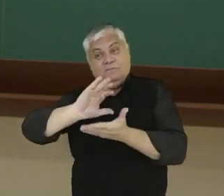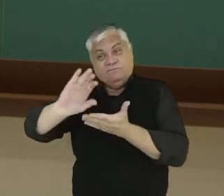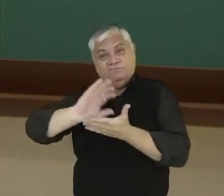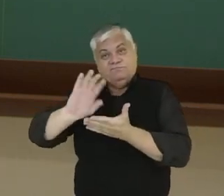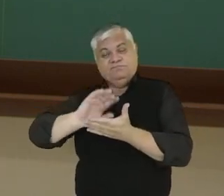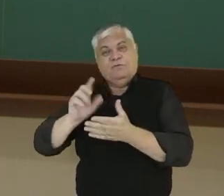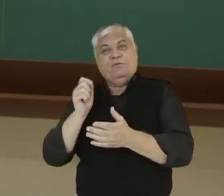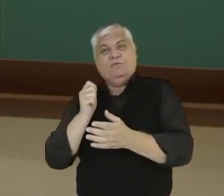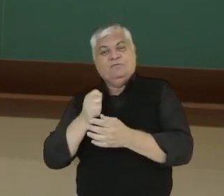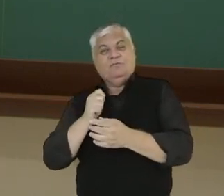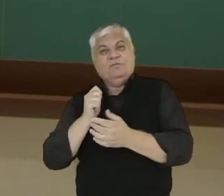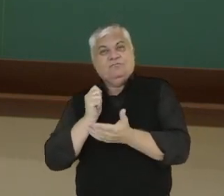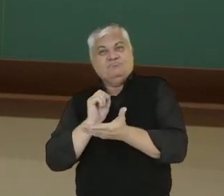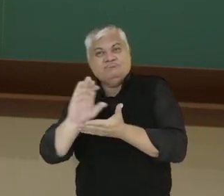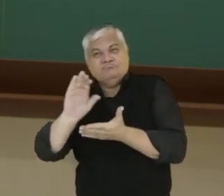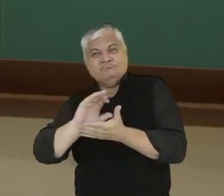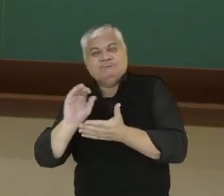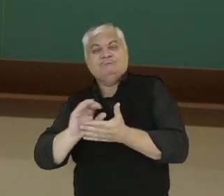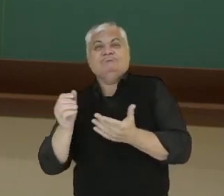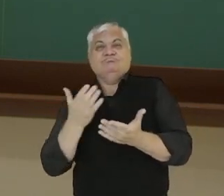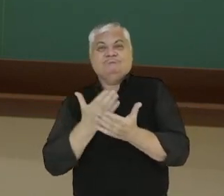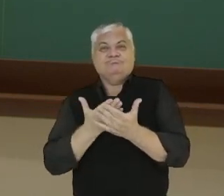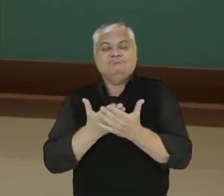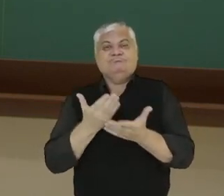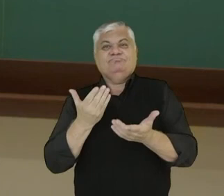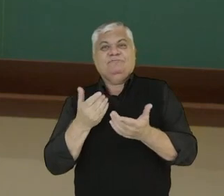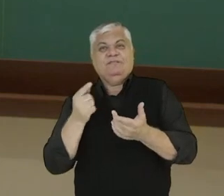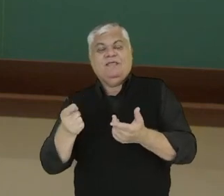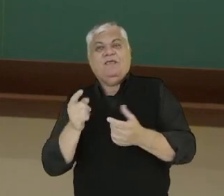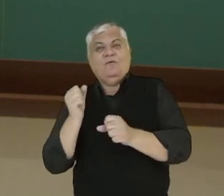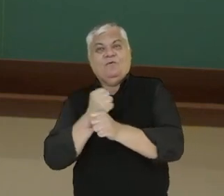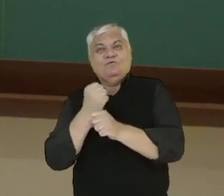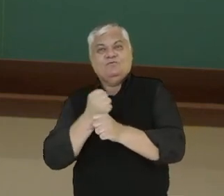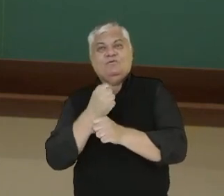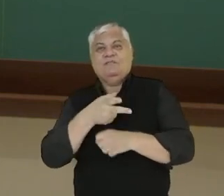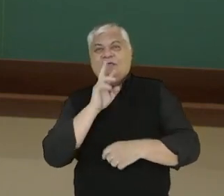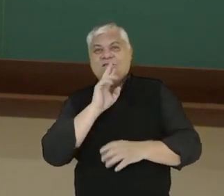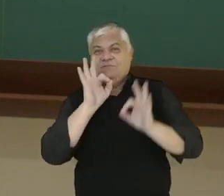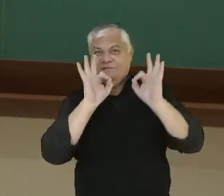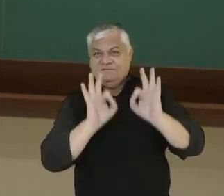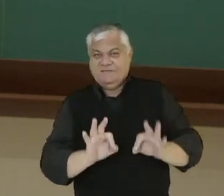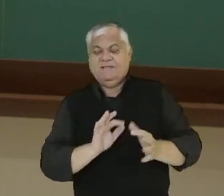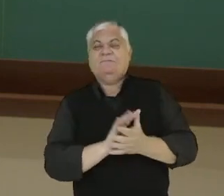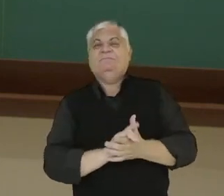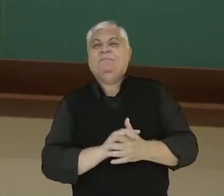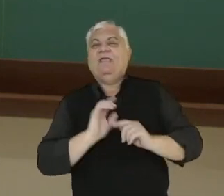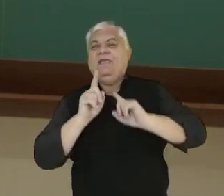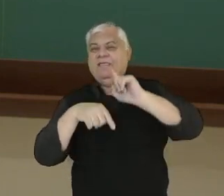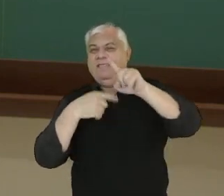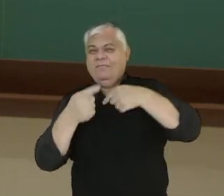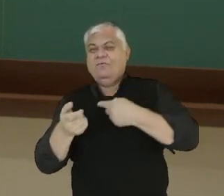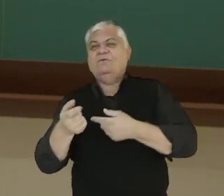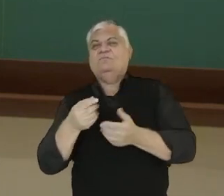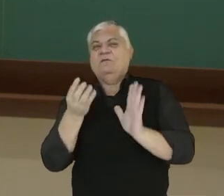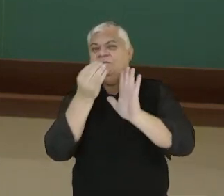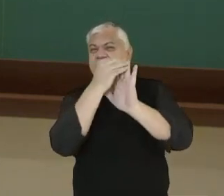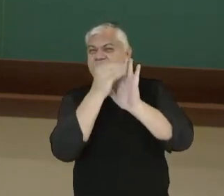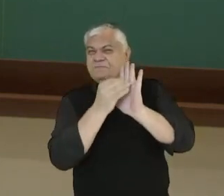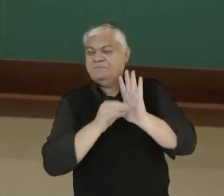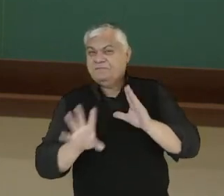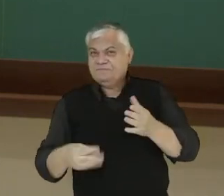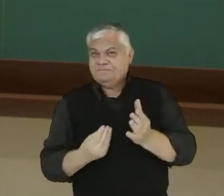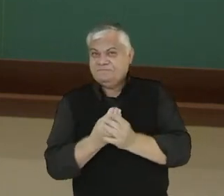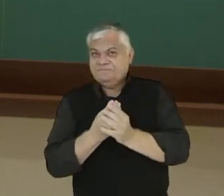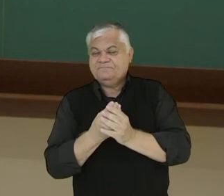de energia. Então, espero que vocês tenham construído desta forma a resposta de vocês, depois vocês podem complementar também. E